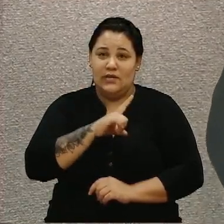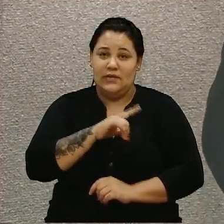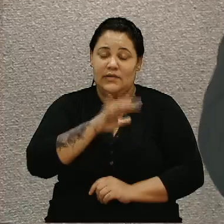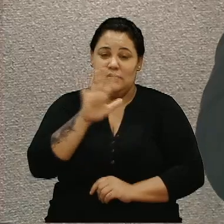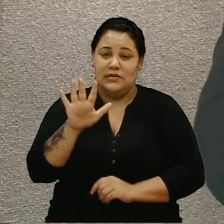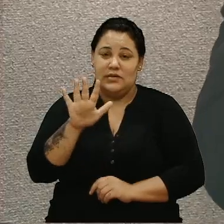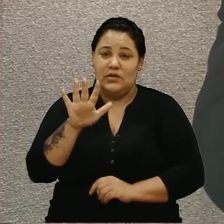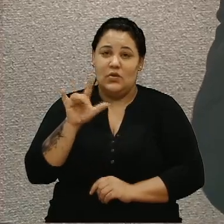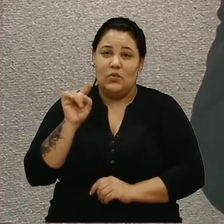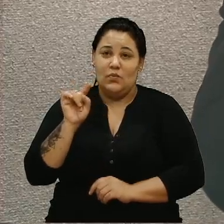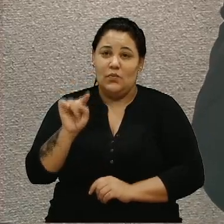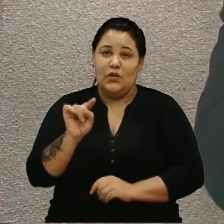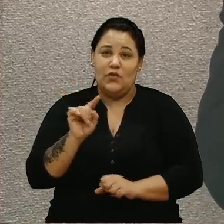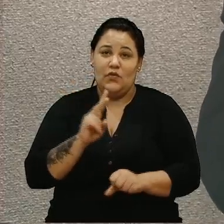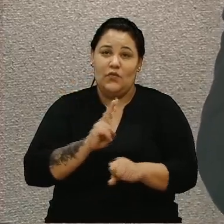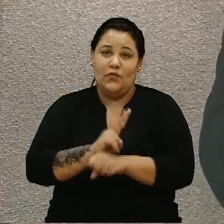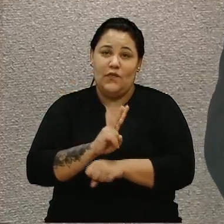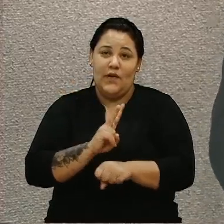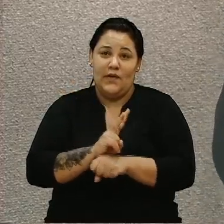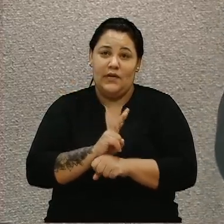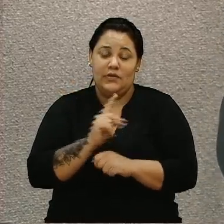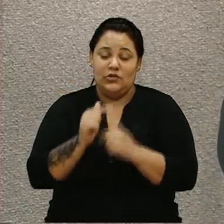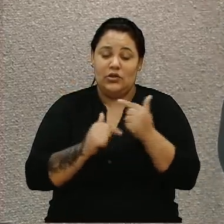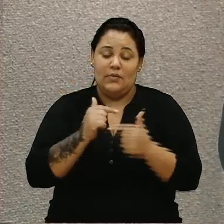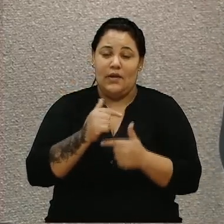5.000 vagas de emprego em Caxias do Sul.